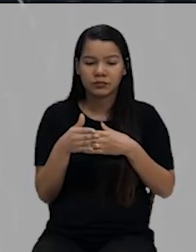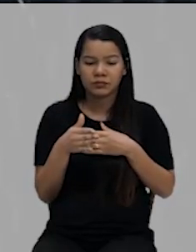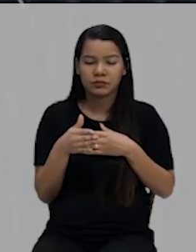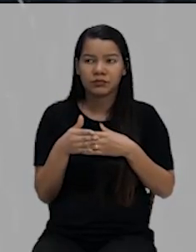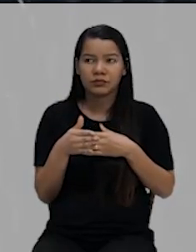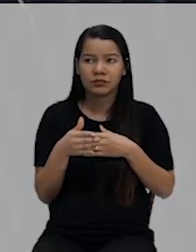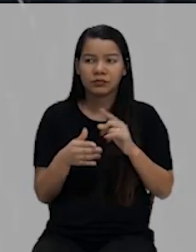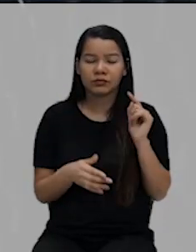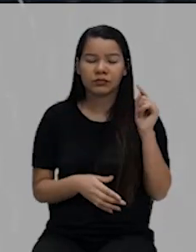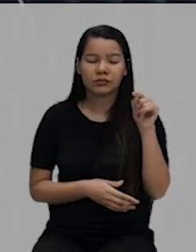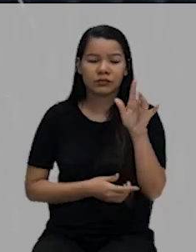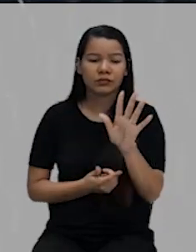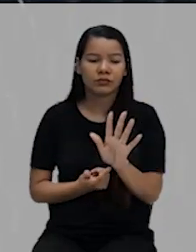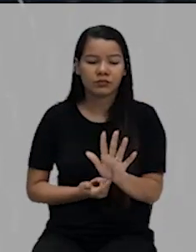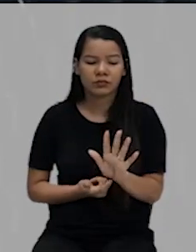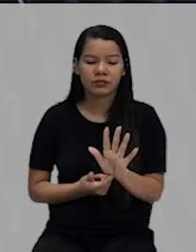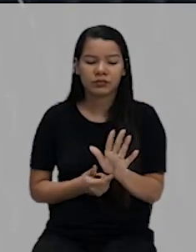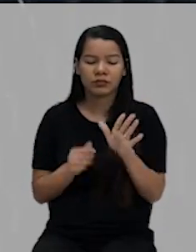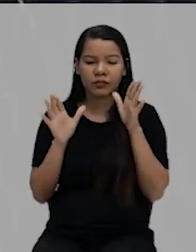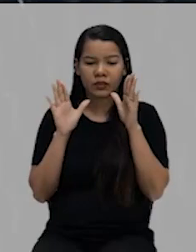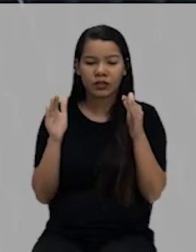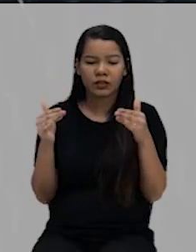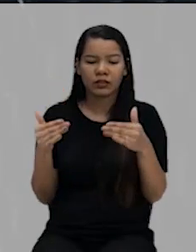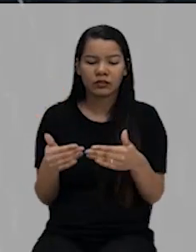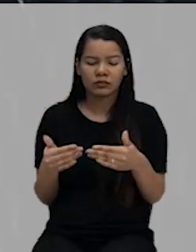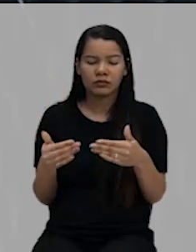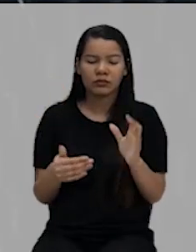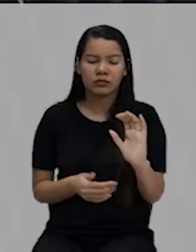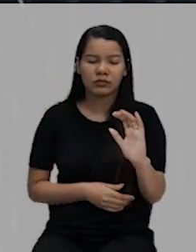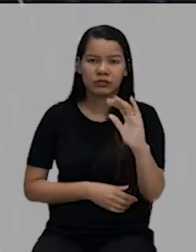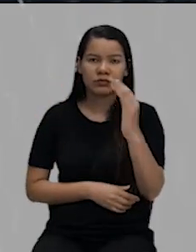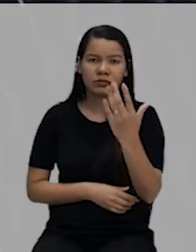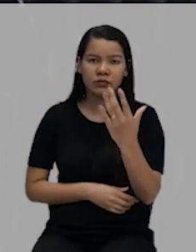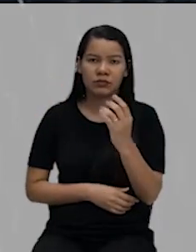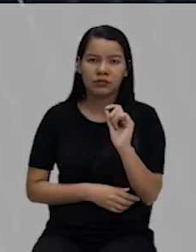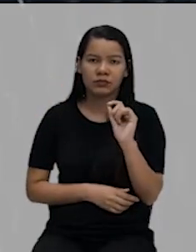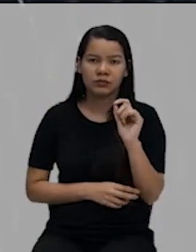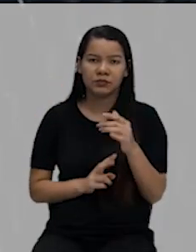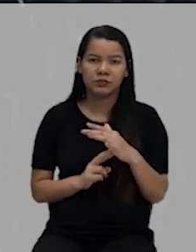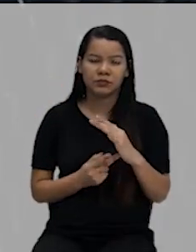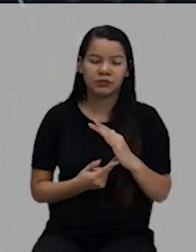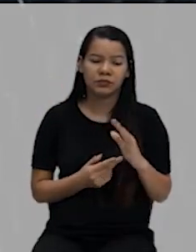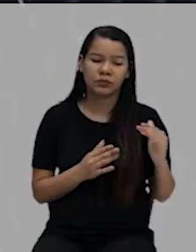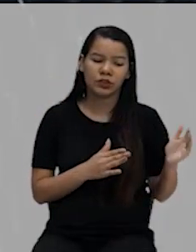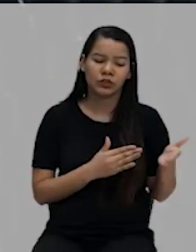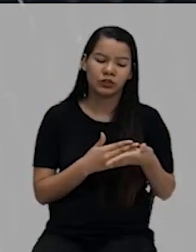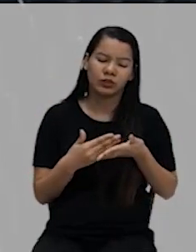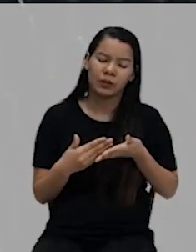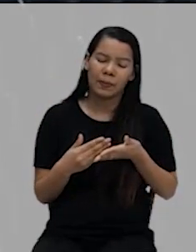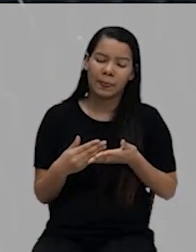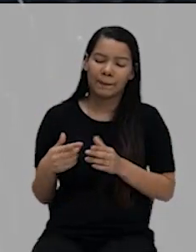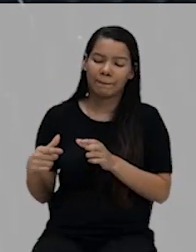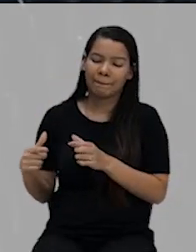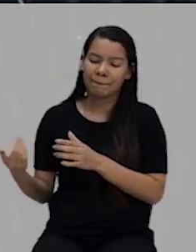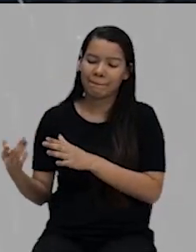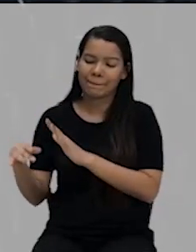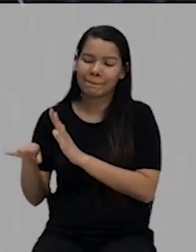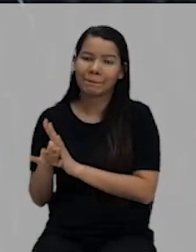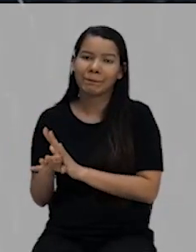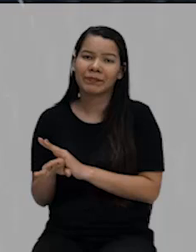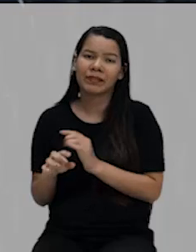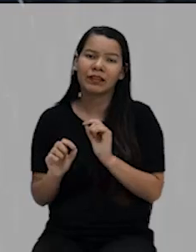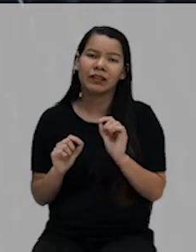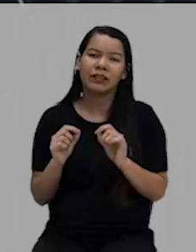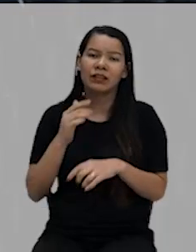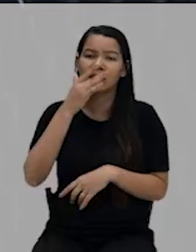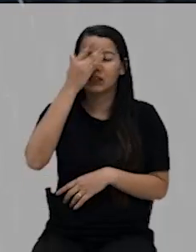essa seta indica a orientação do fenômeno, ou seja, de onde está partindo para onde está chegando. Ou seja,